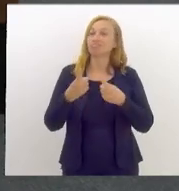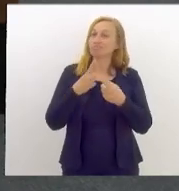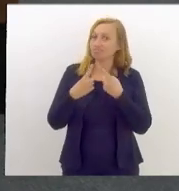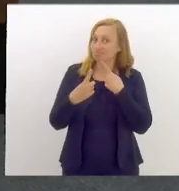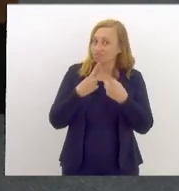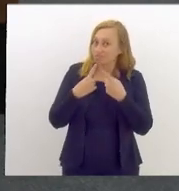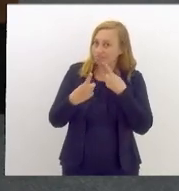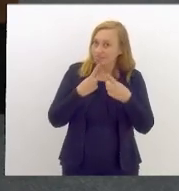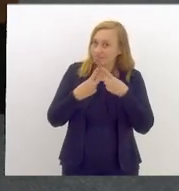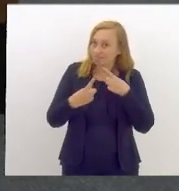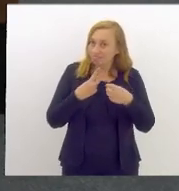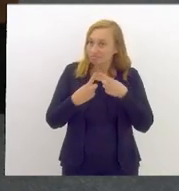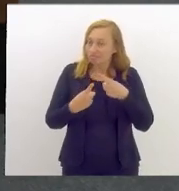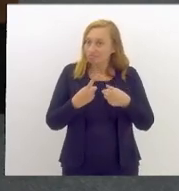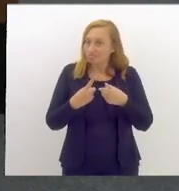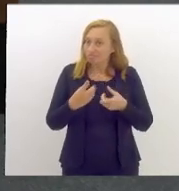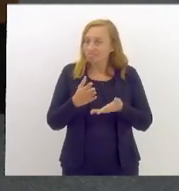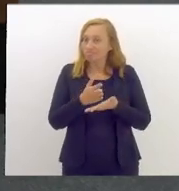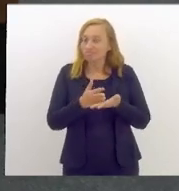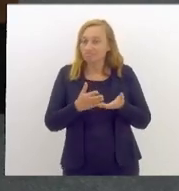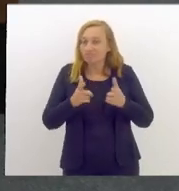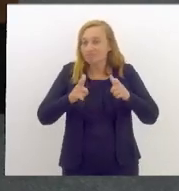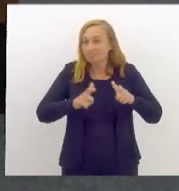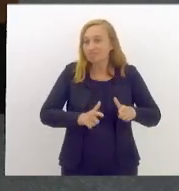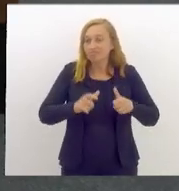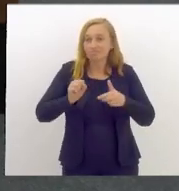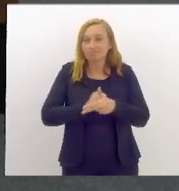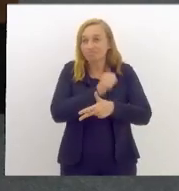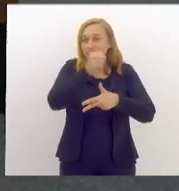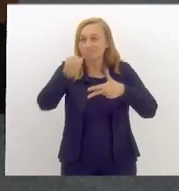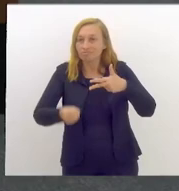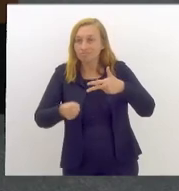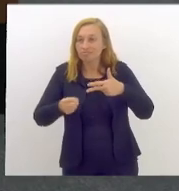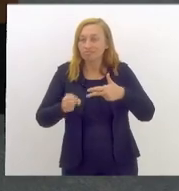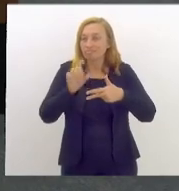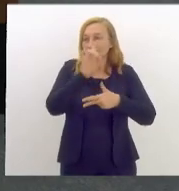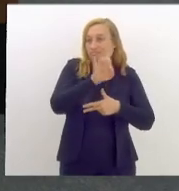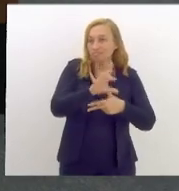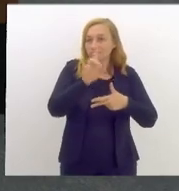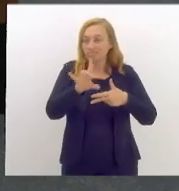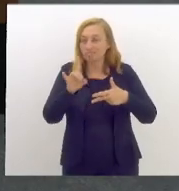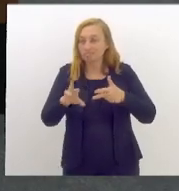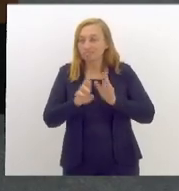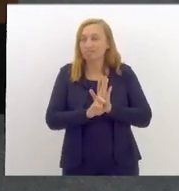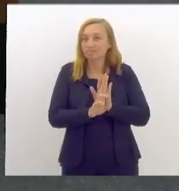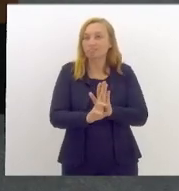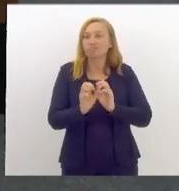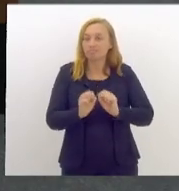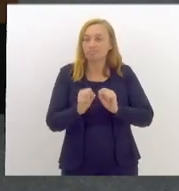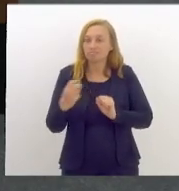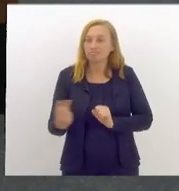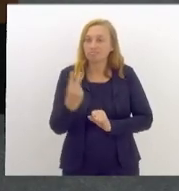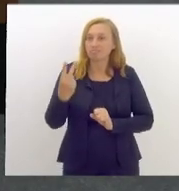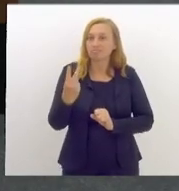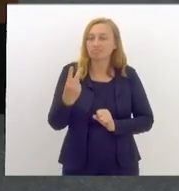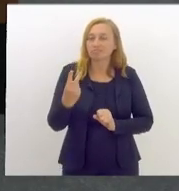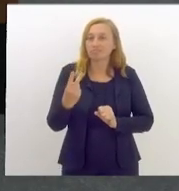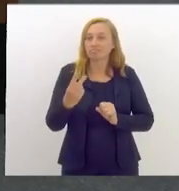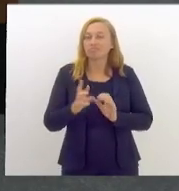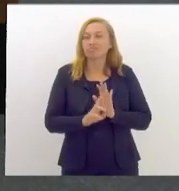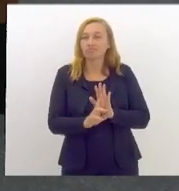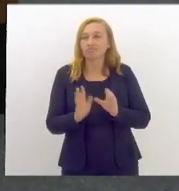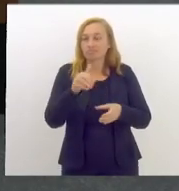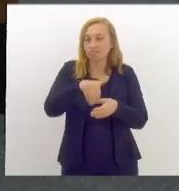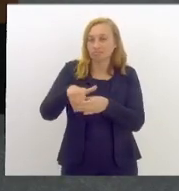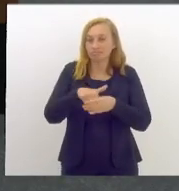da divisão do espaço dos poderes para cada representante possa Honrar e representar cada voto